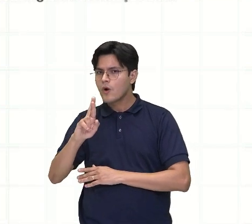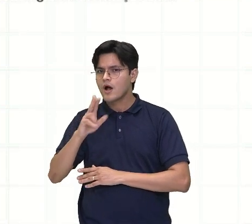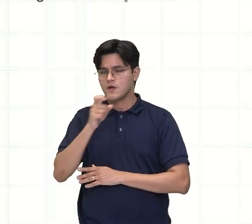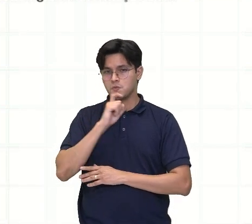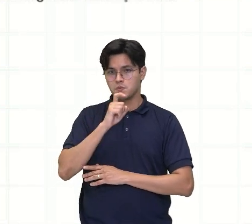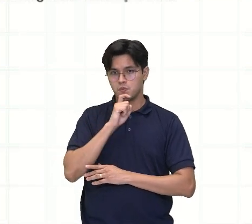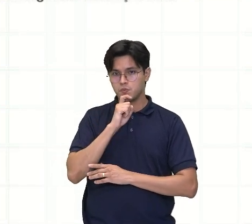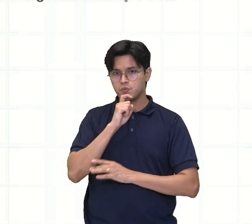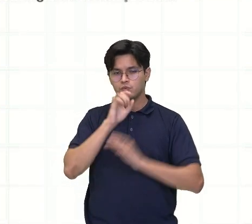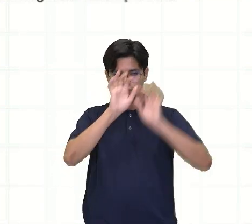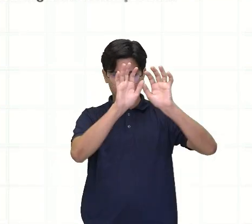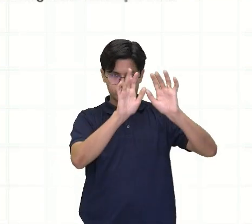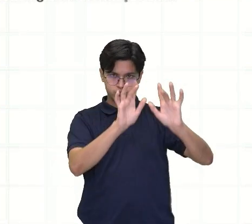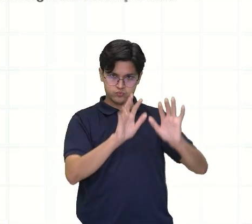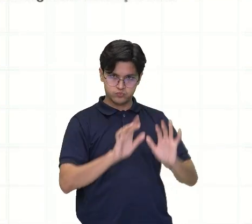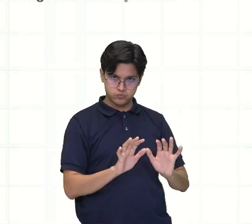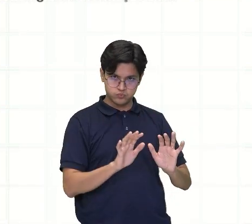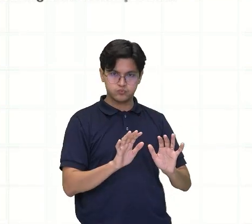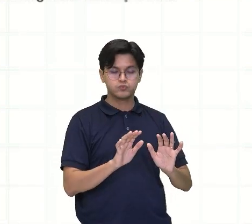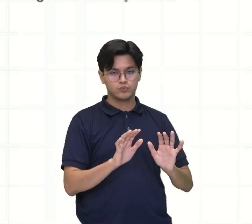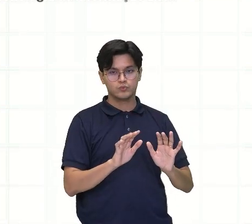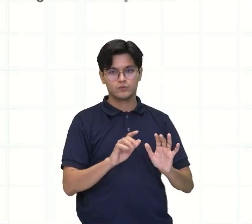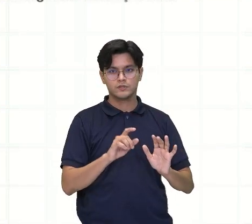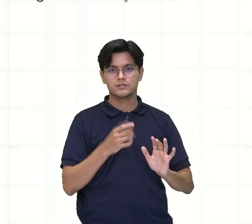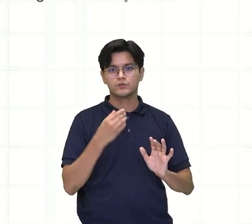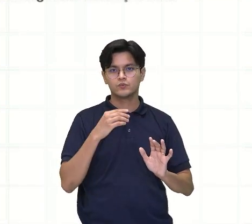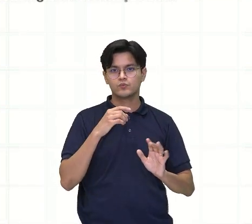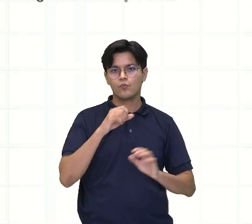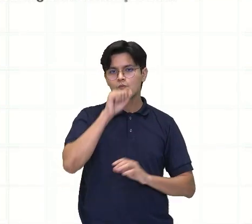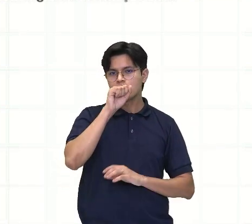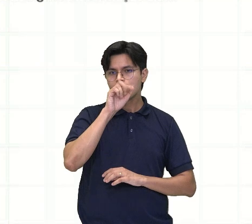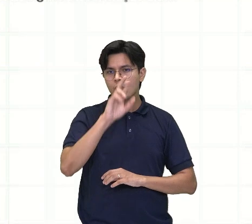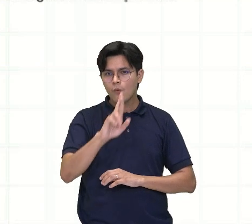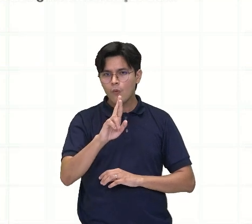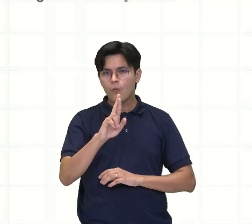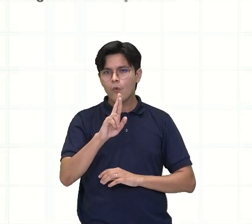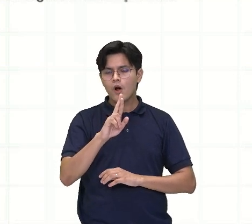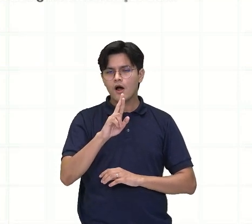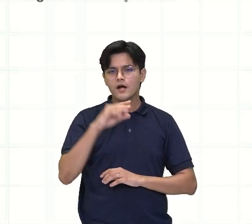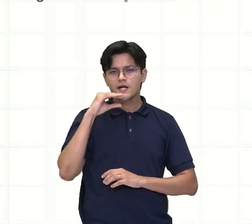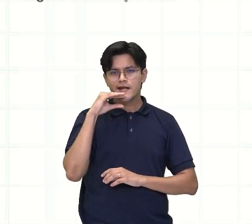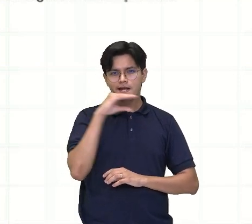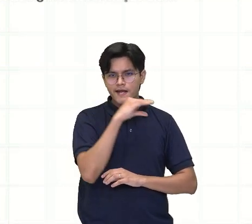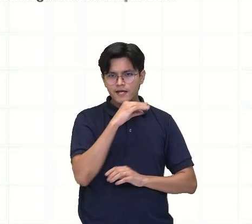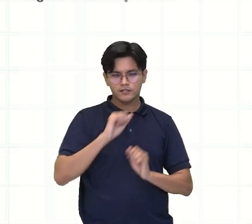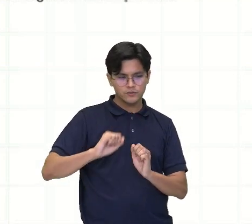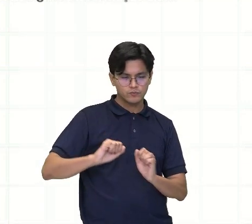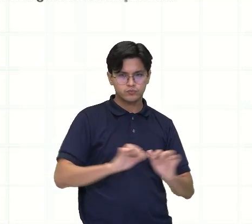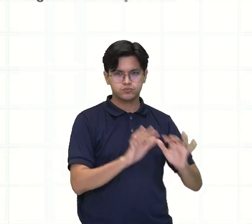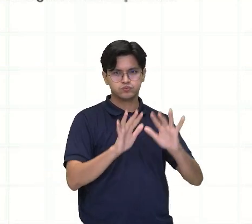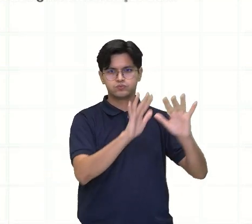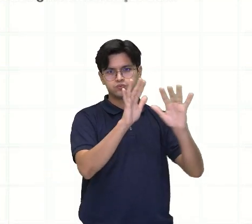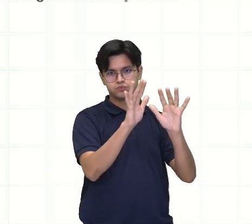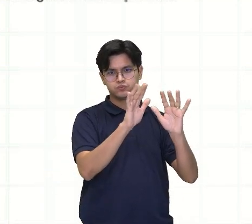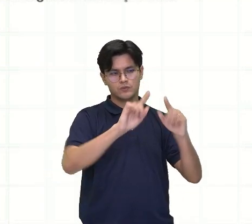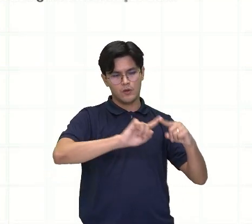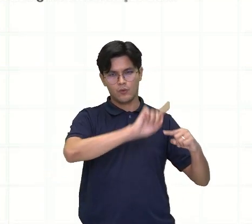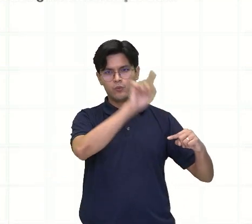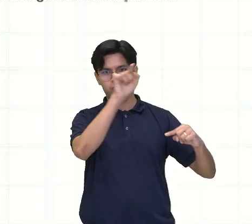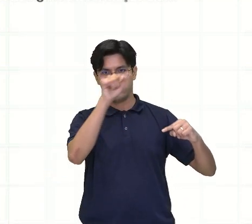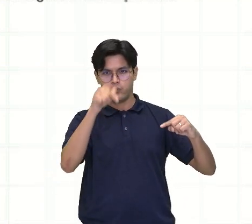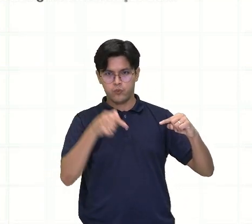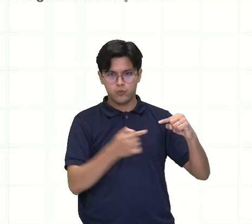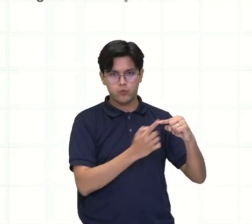desce e o ar quente sobe, certo? Então, quando chega em